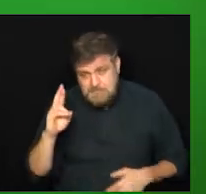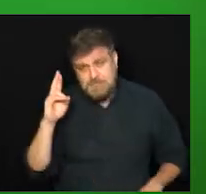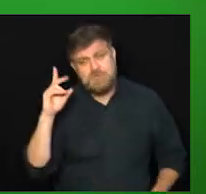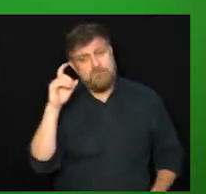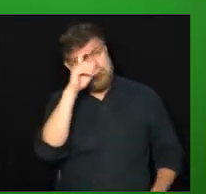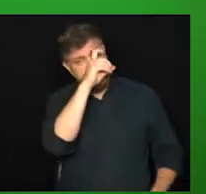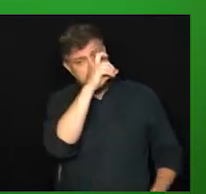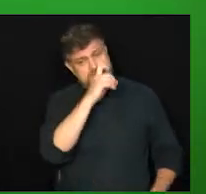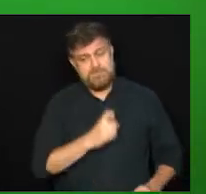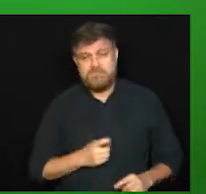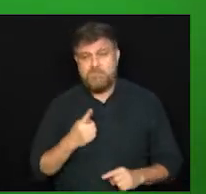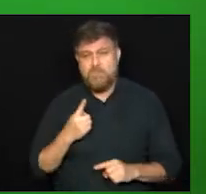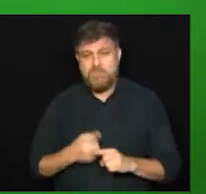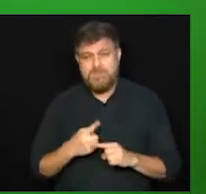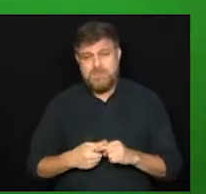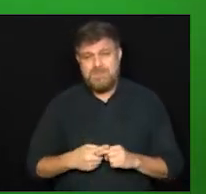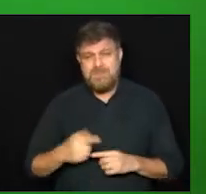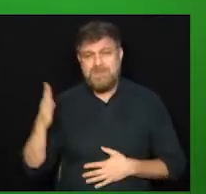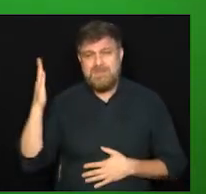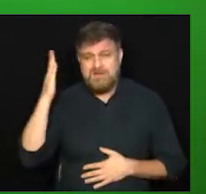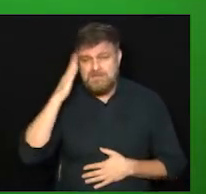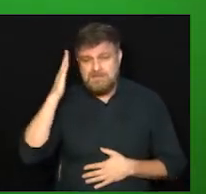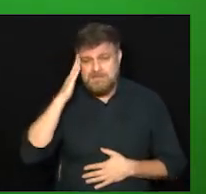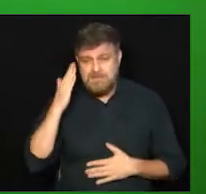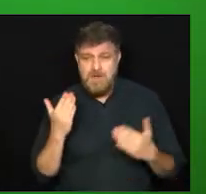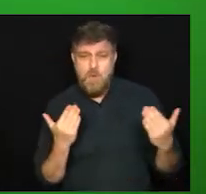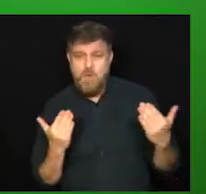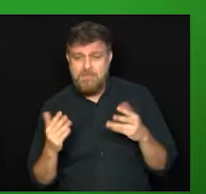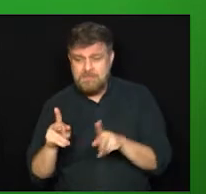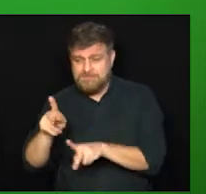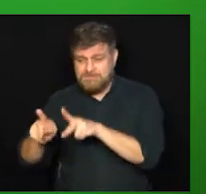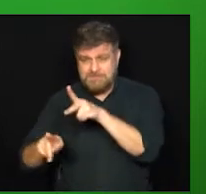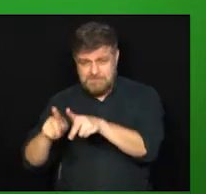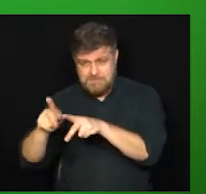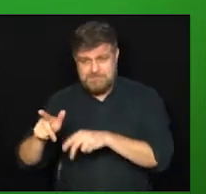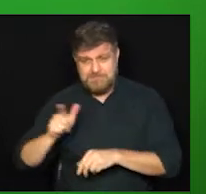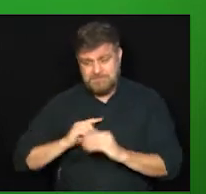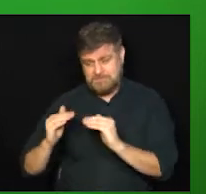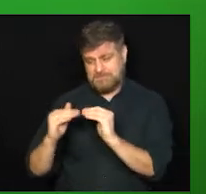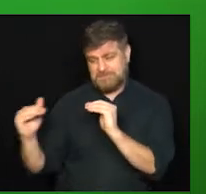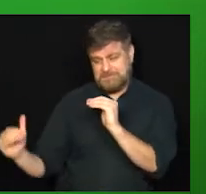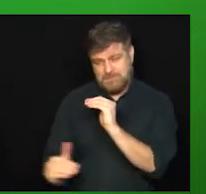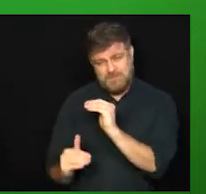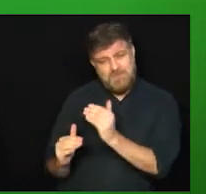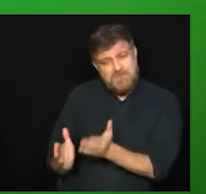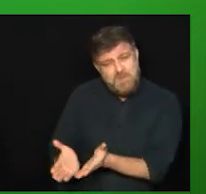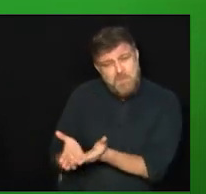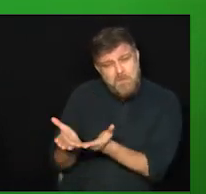Porque eu sempre comparo ela com a população. Você tem uma população de baixa renda.